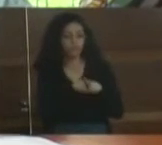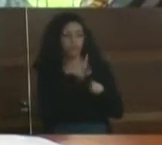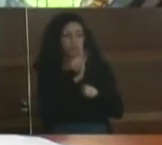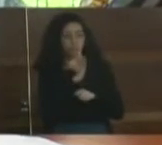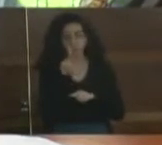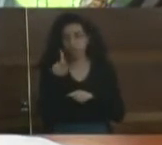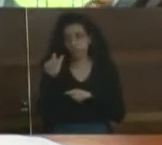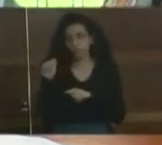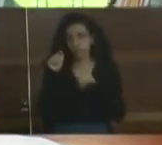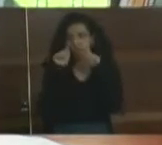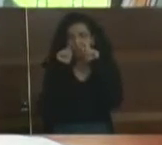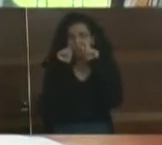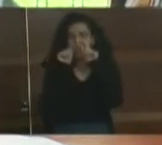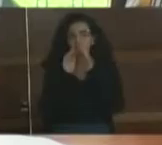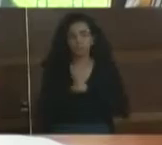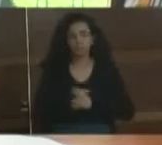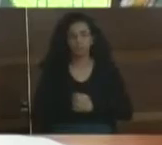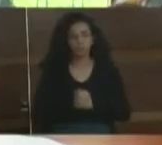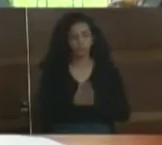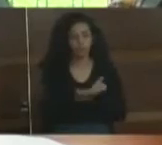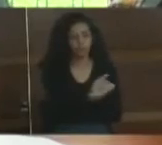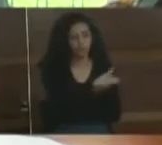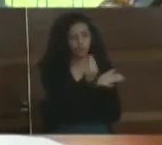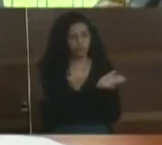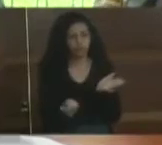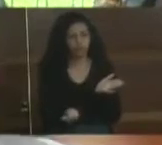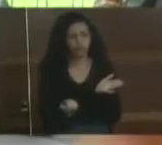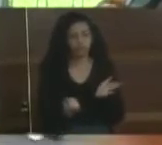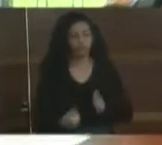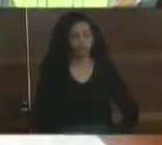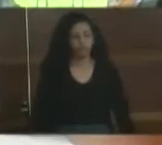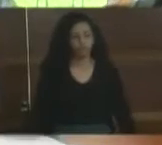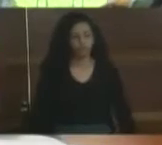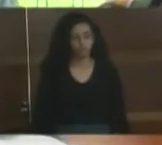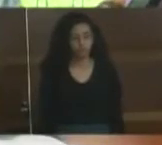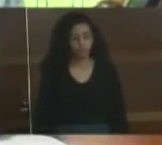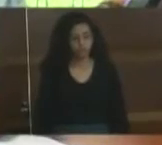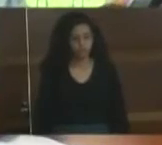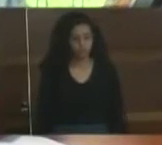ppa plano plurianual página seis por favor